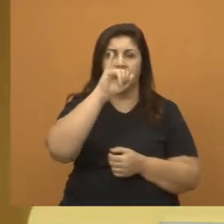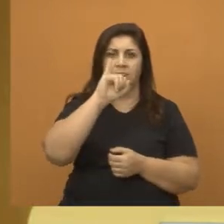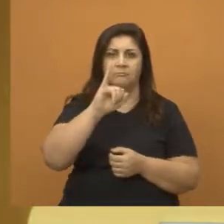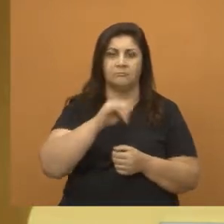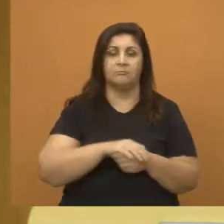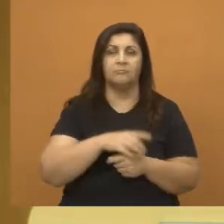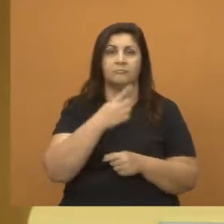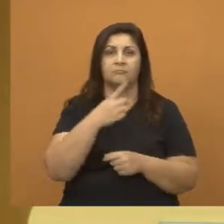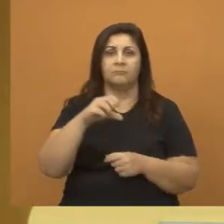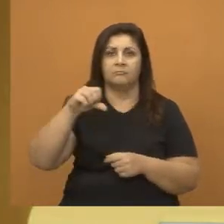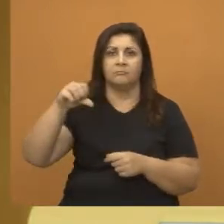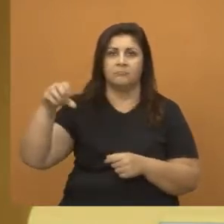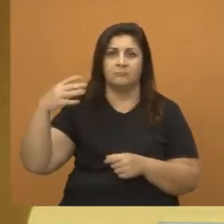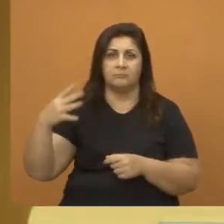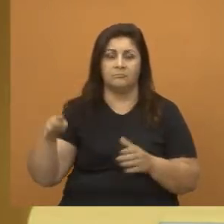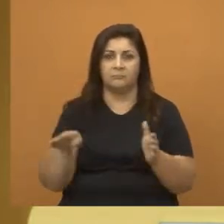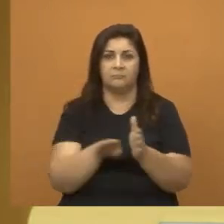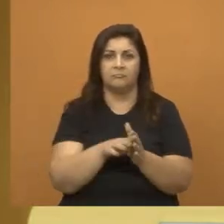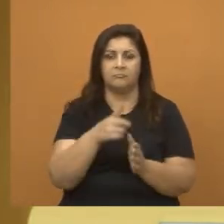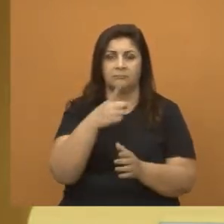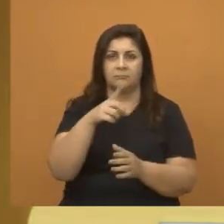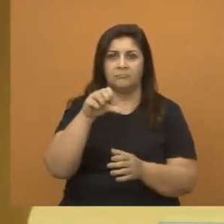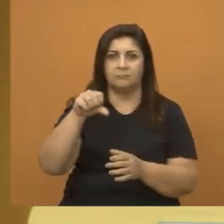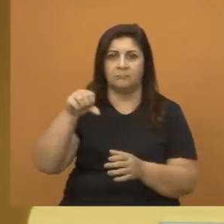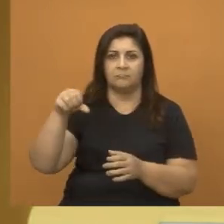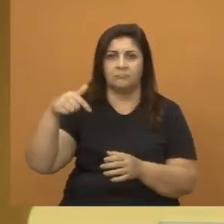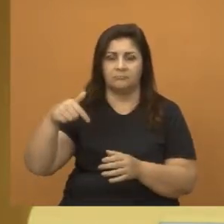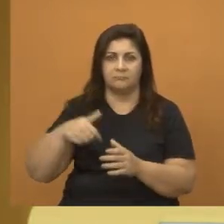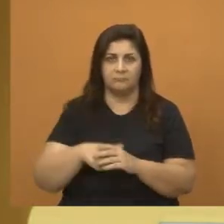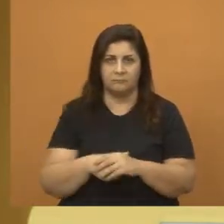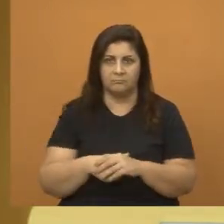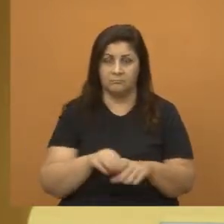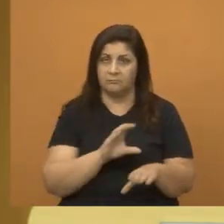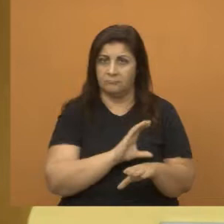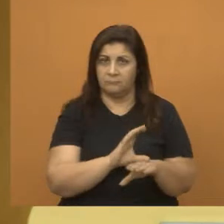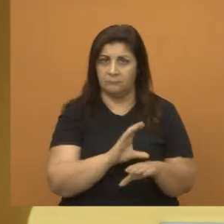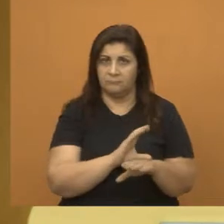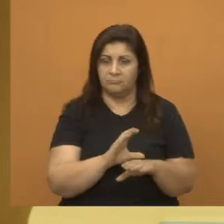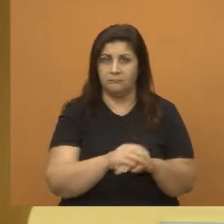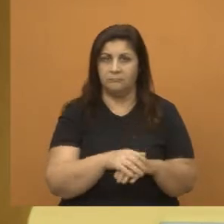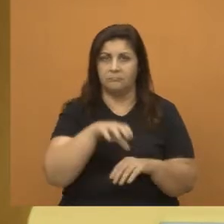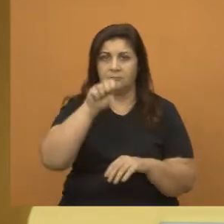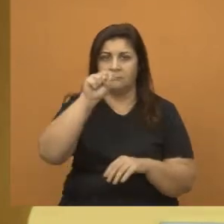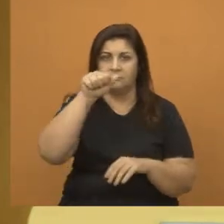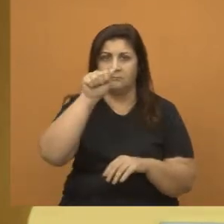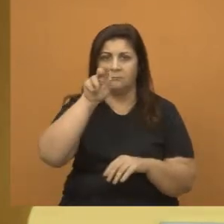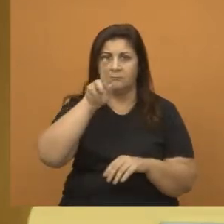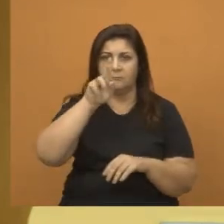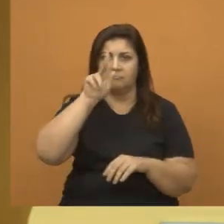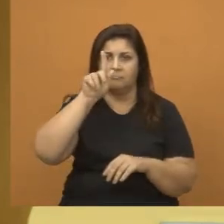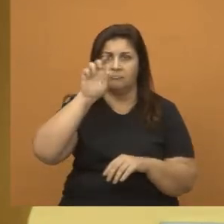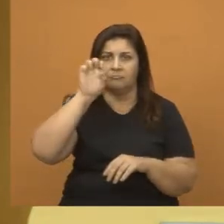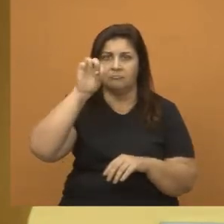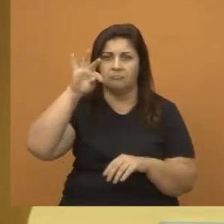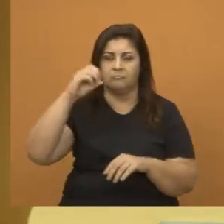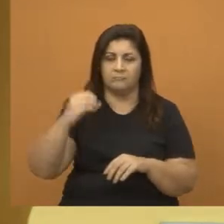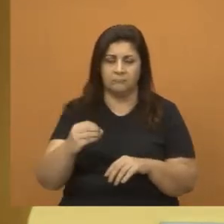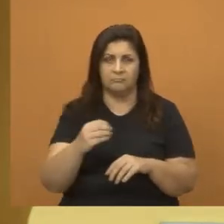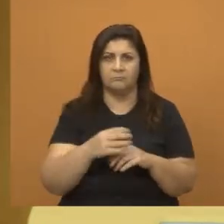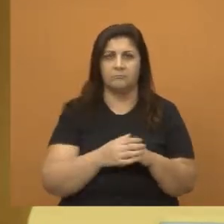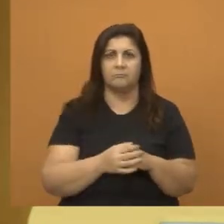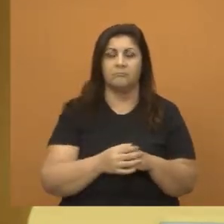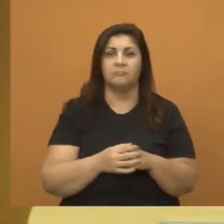1994 a 1997 curso de formação de sargento do 10º batalhão de